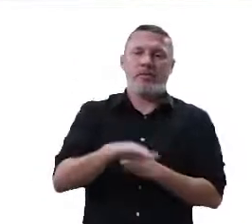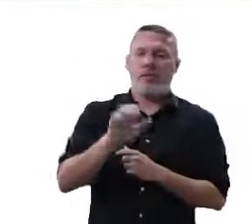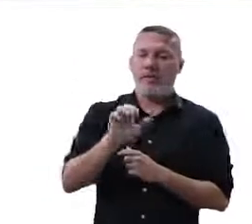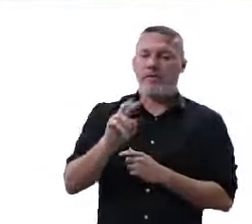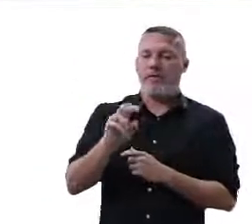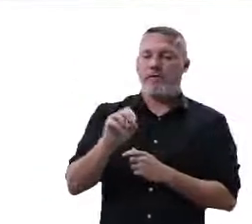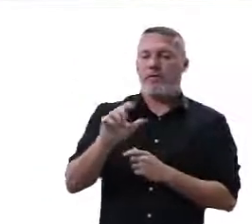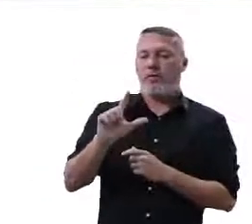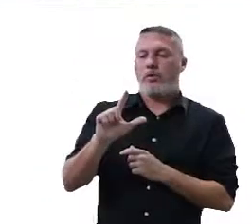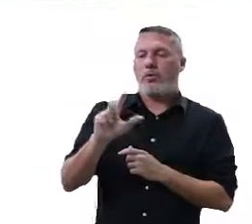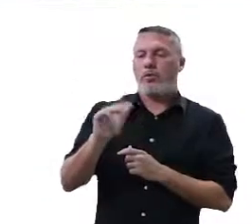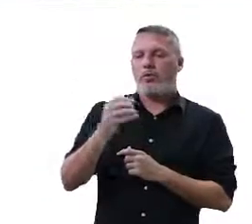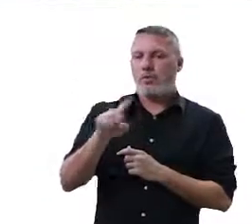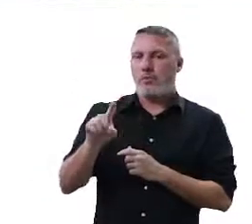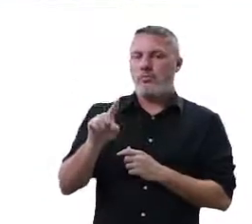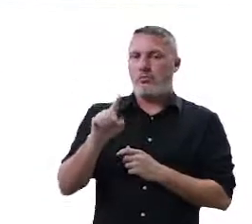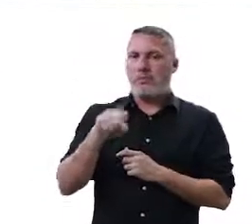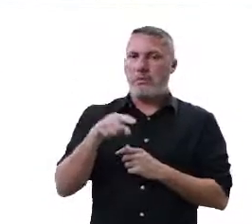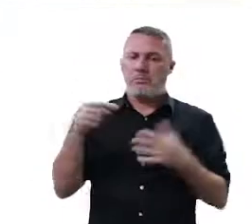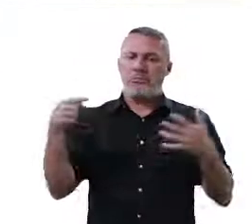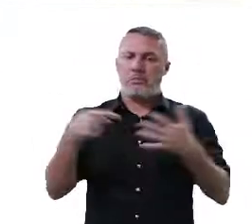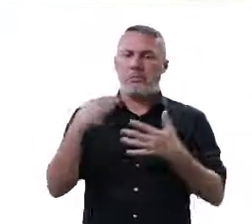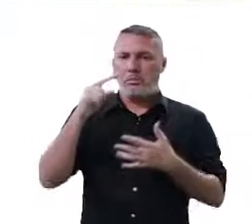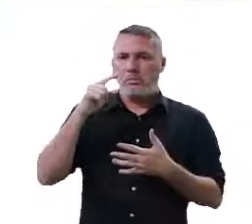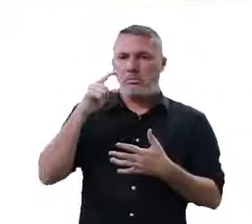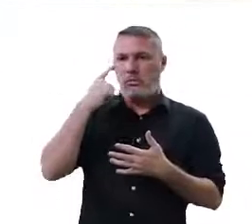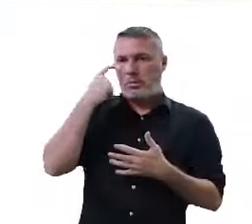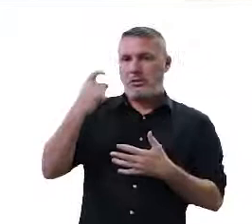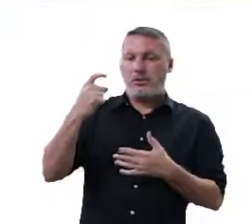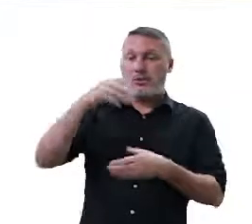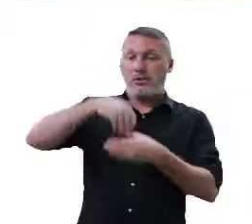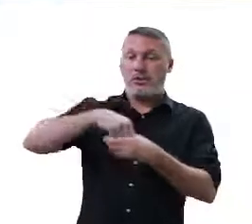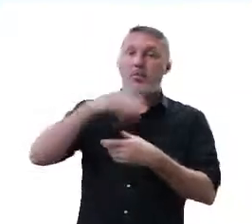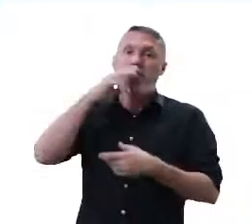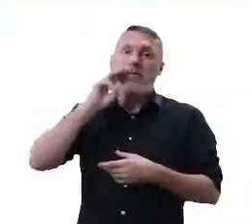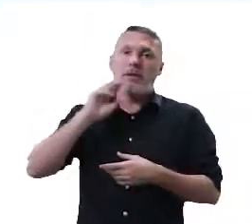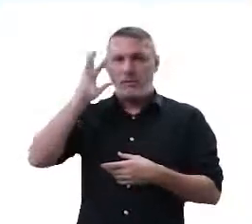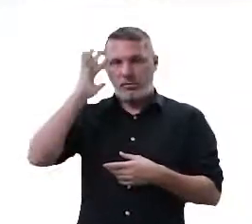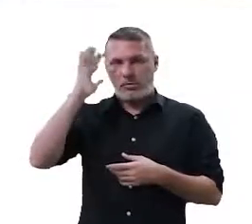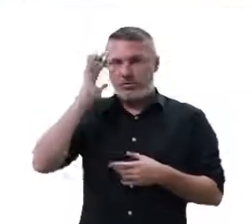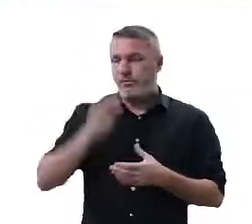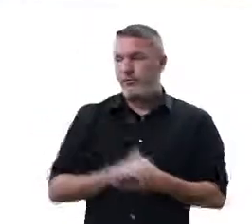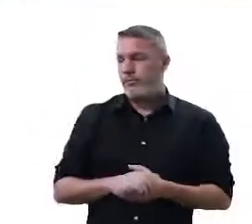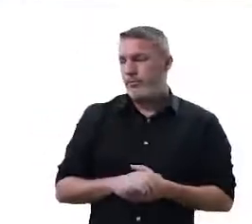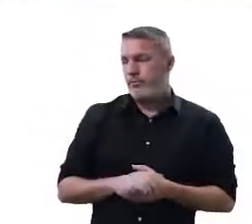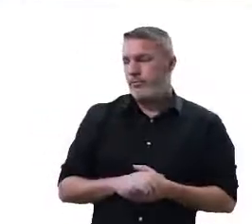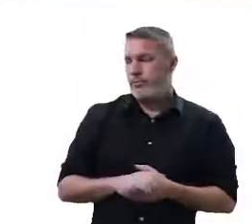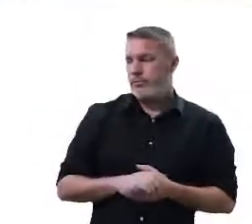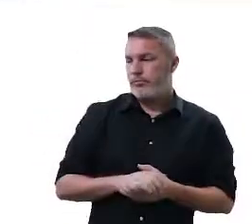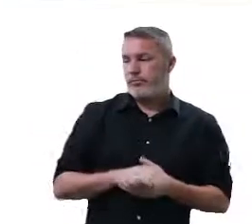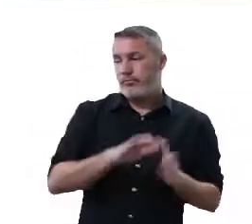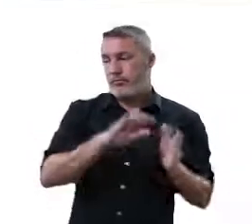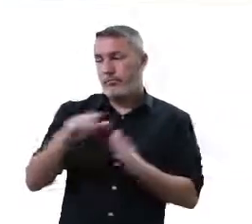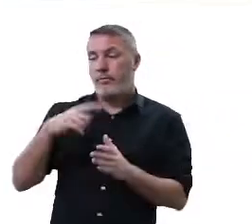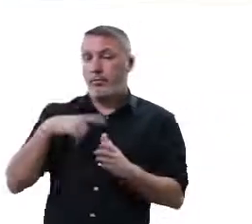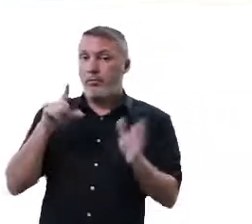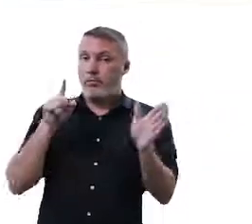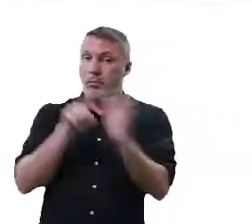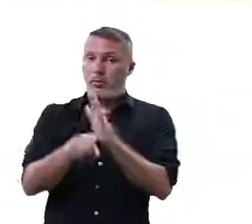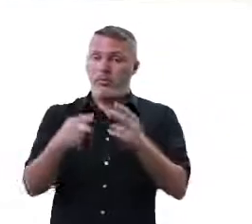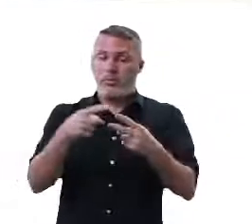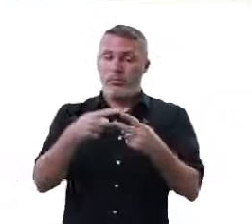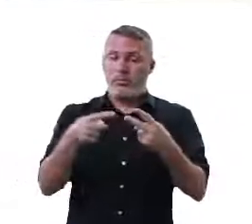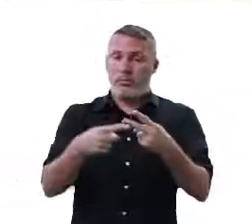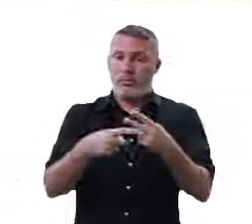isso é um ponto bastante interessante dentro do pensamento marxista. Eu trouxe aqui duas questões do Enem que tratam